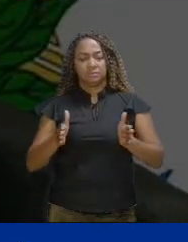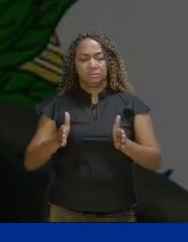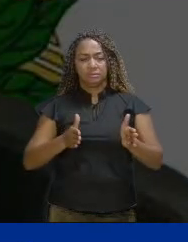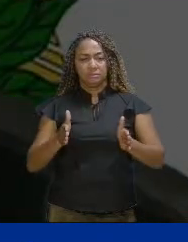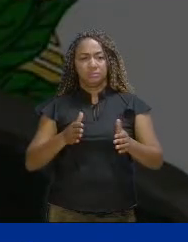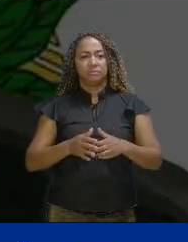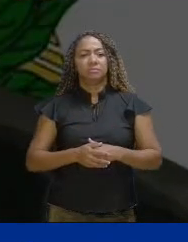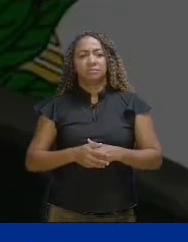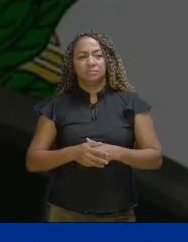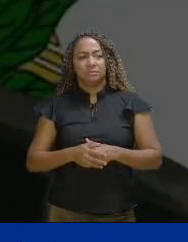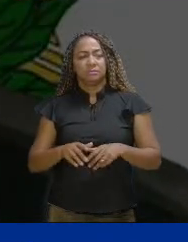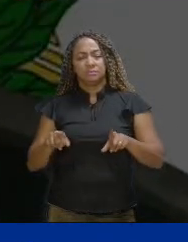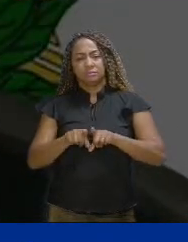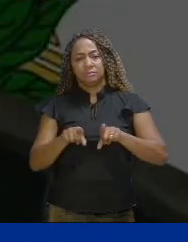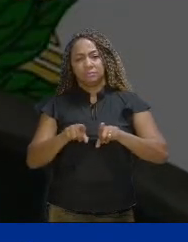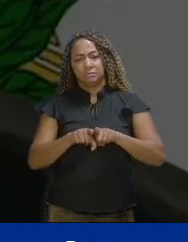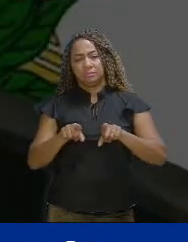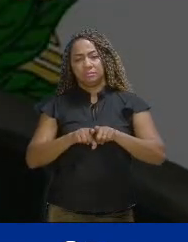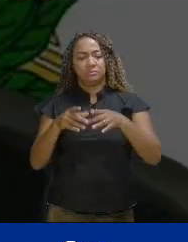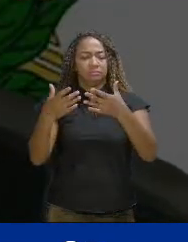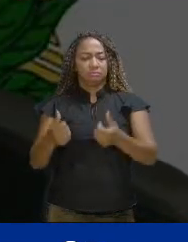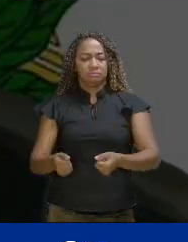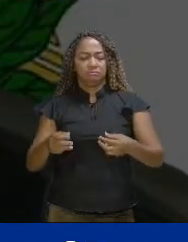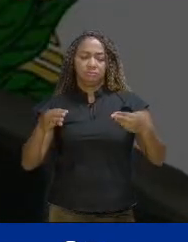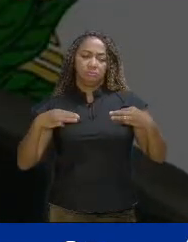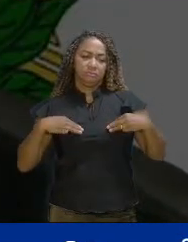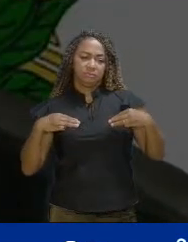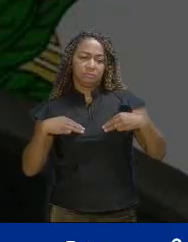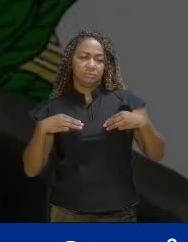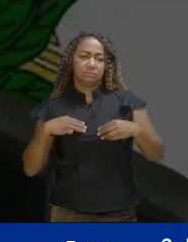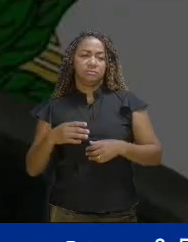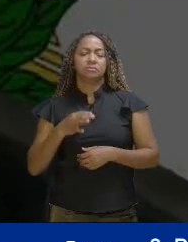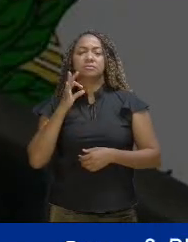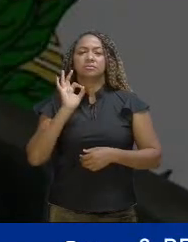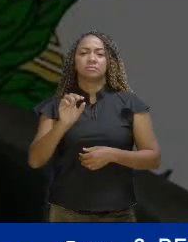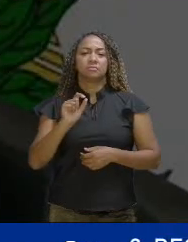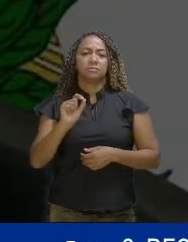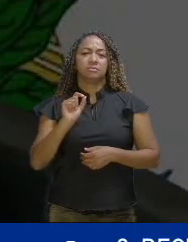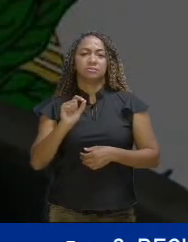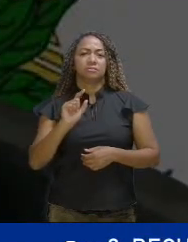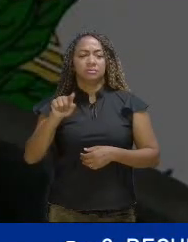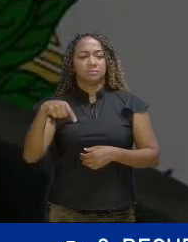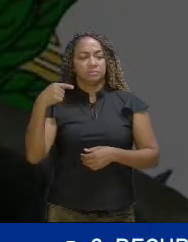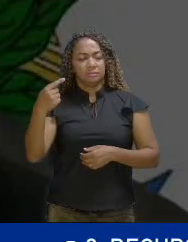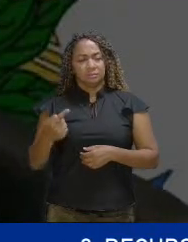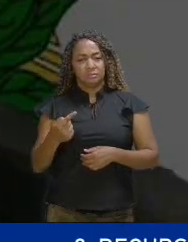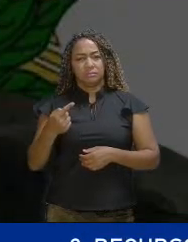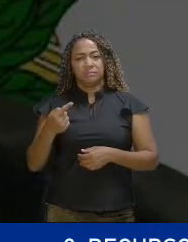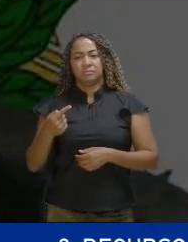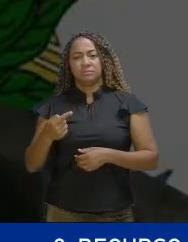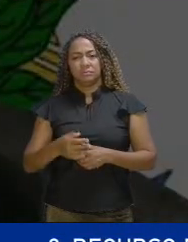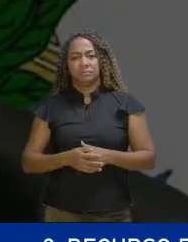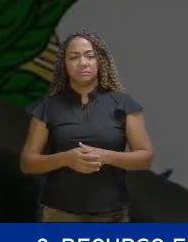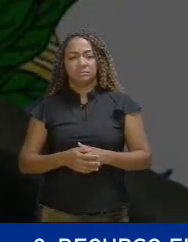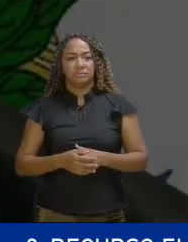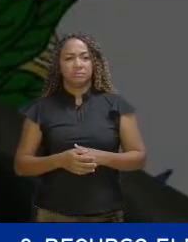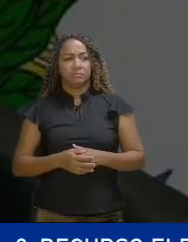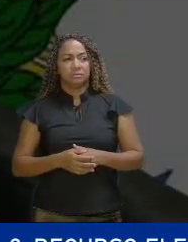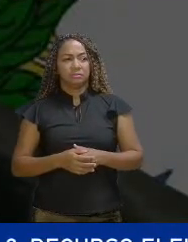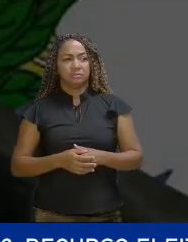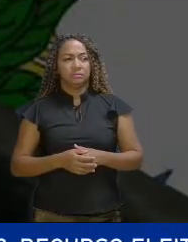intempestividade, e subsidiariamente o não provimento no mérito, alegando que foi interposto... Aqui depois eu vou falar